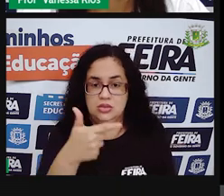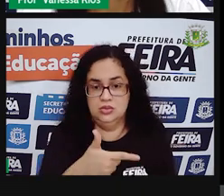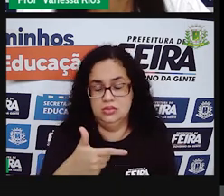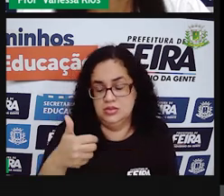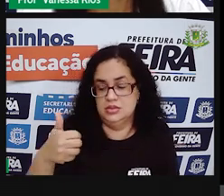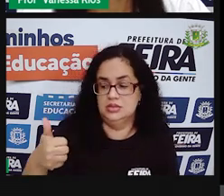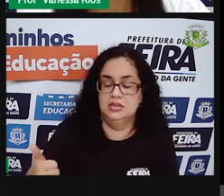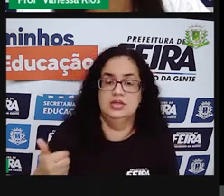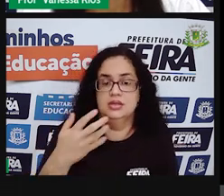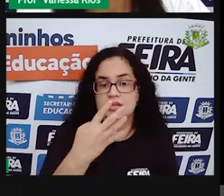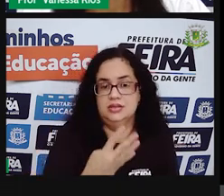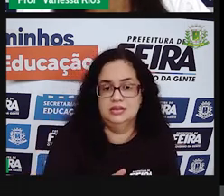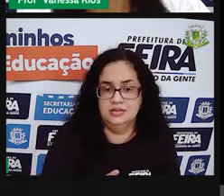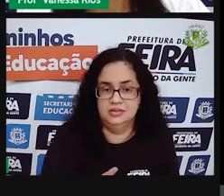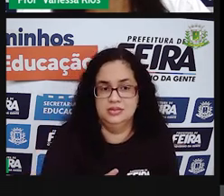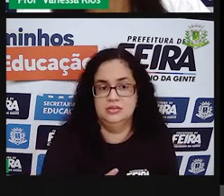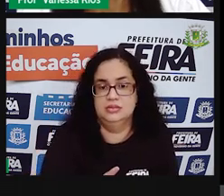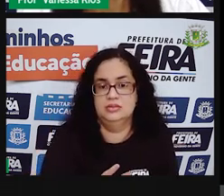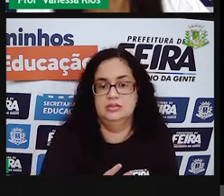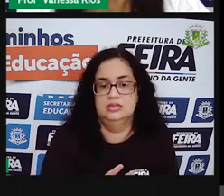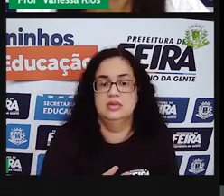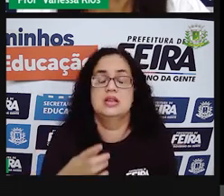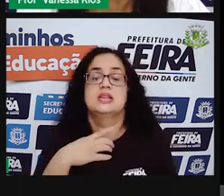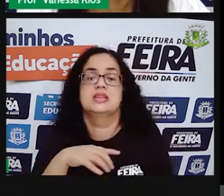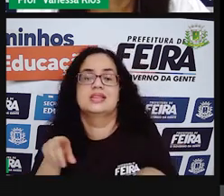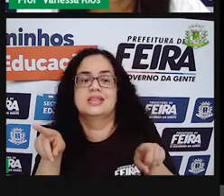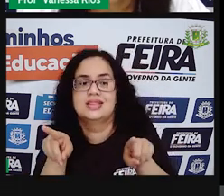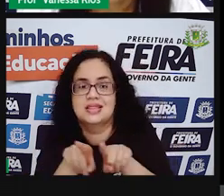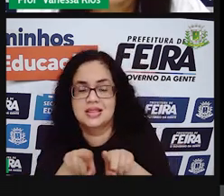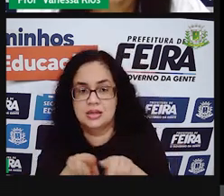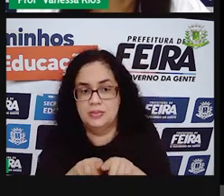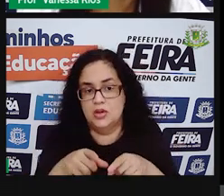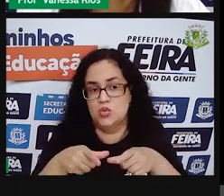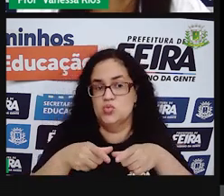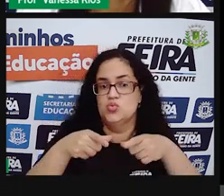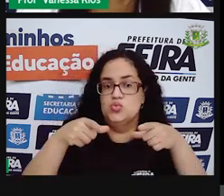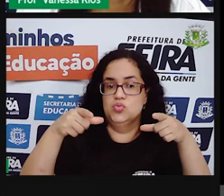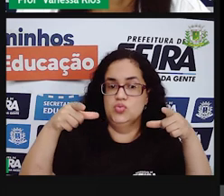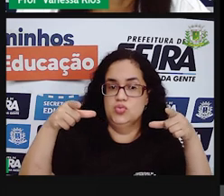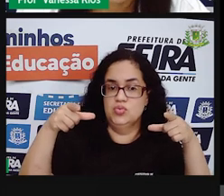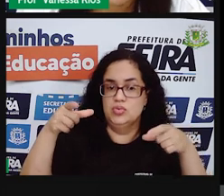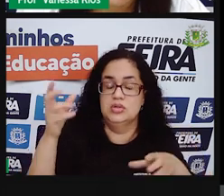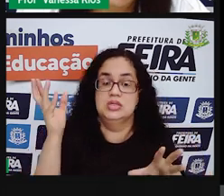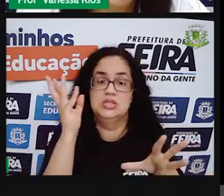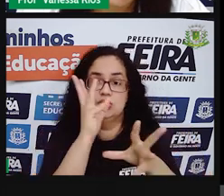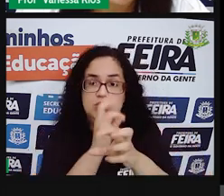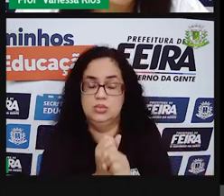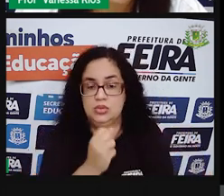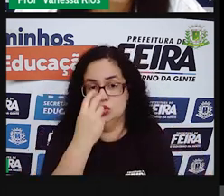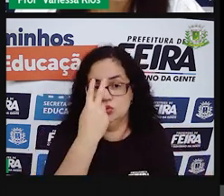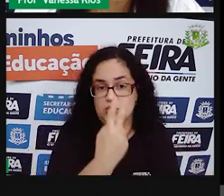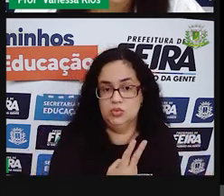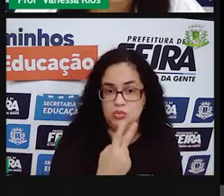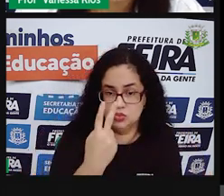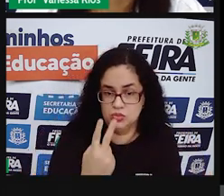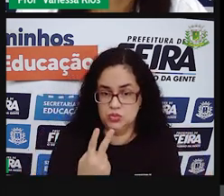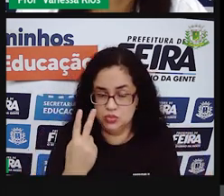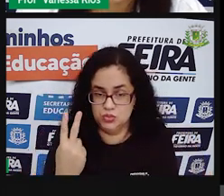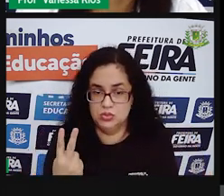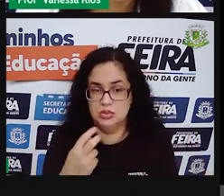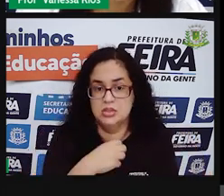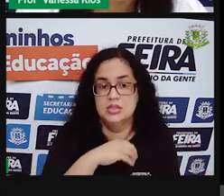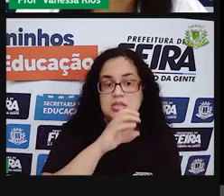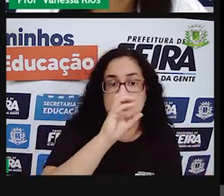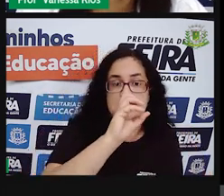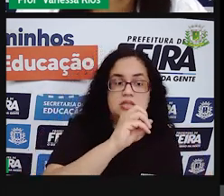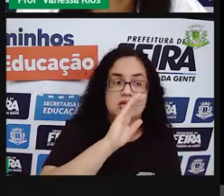10, 12, 14. Também estão aumentando, somando 2. Então, quando a gente coloca